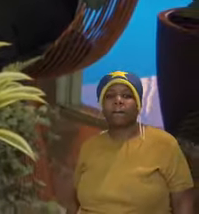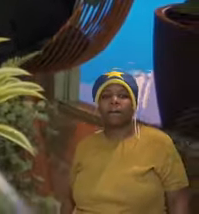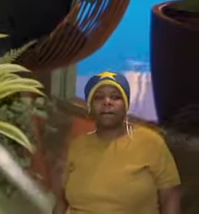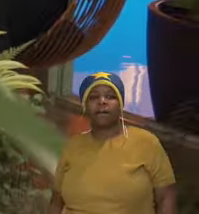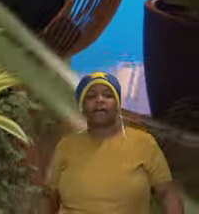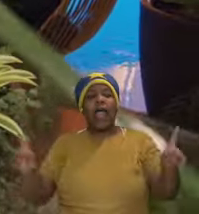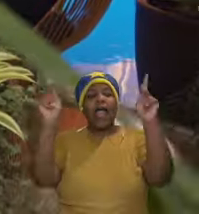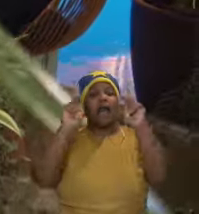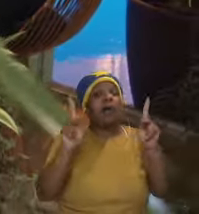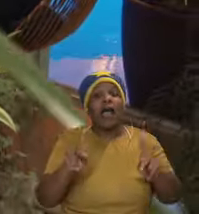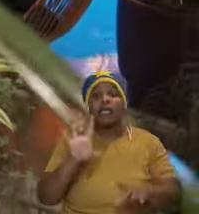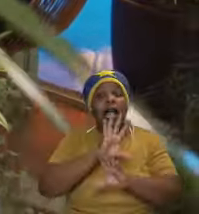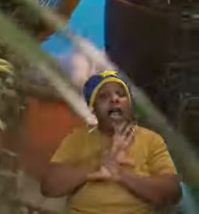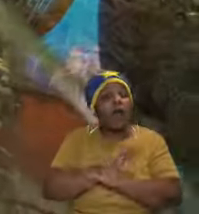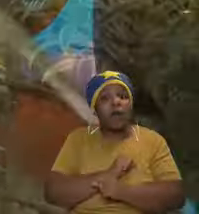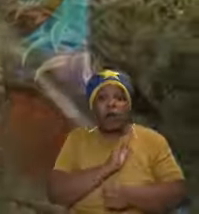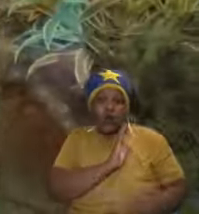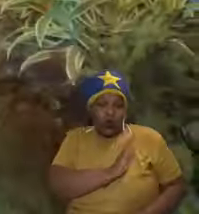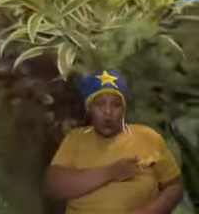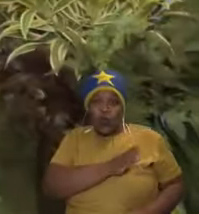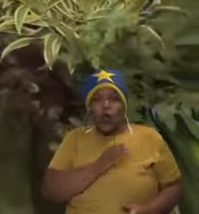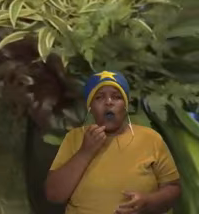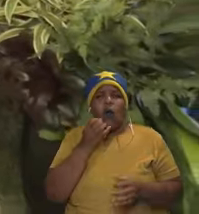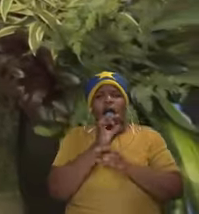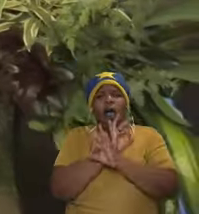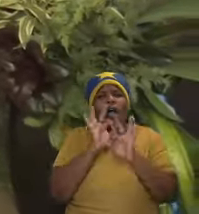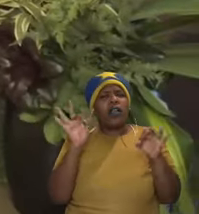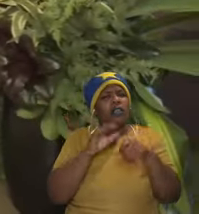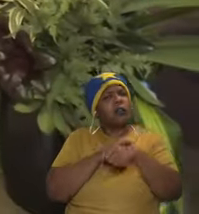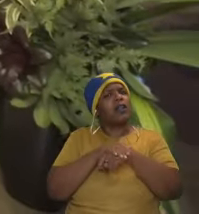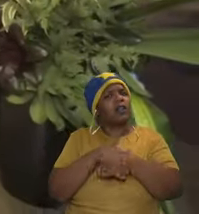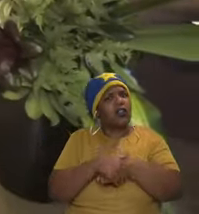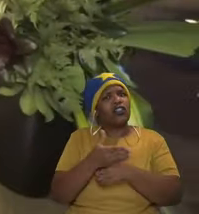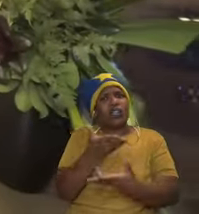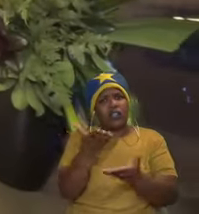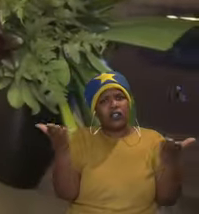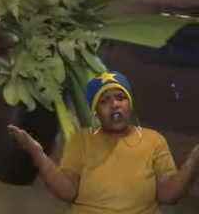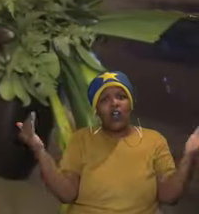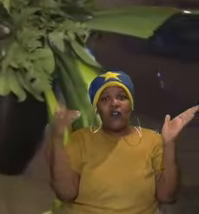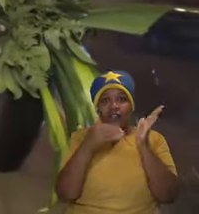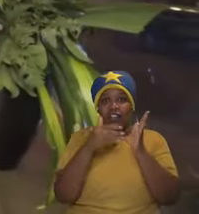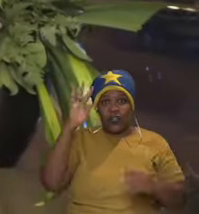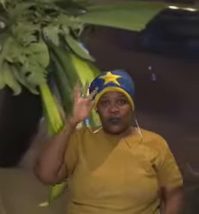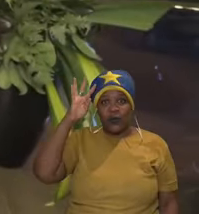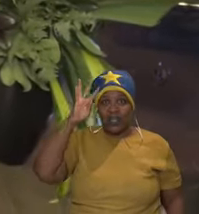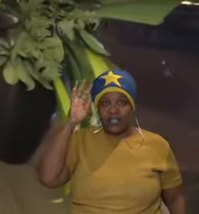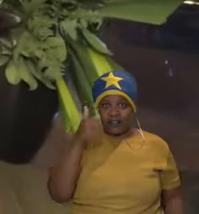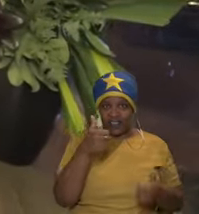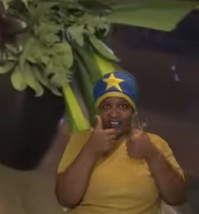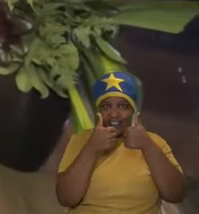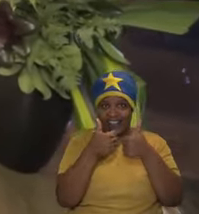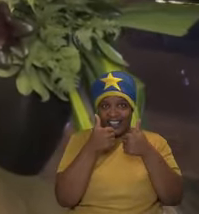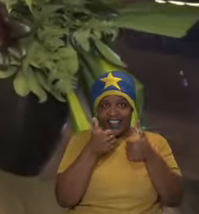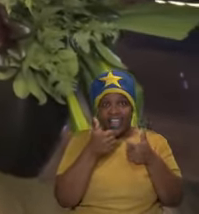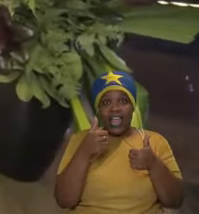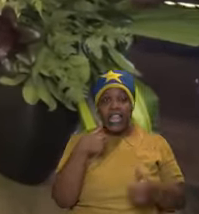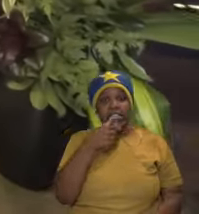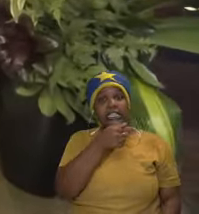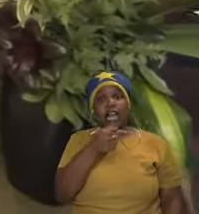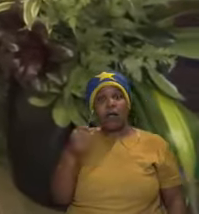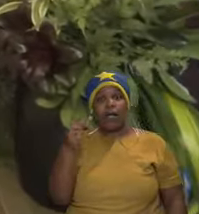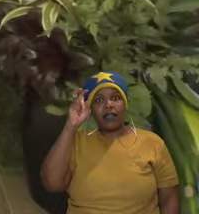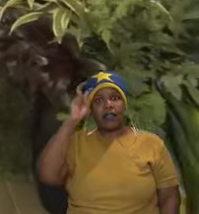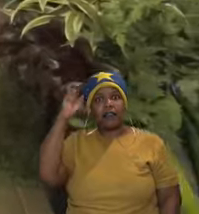Muita paz, muita amor no coração. Uma ótima noite a todos. Uma ótima final de quarta-feira aí. Muito obrigado. Que esse resto de semana